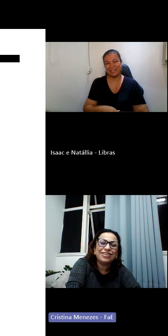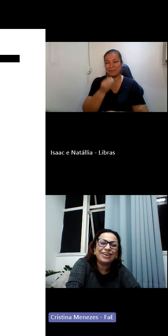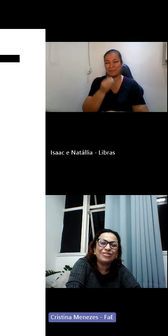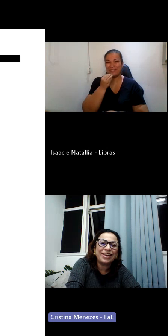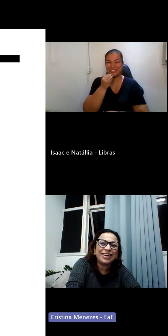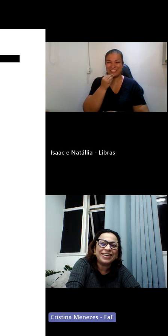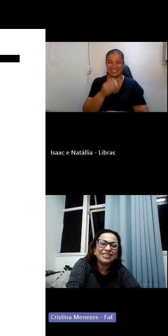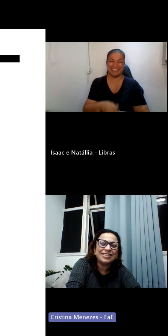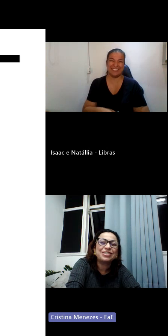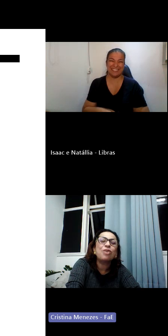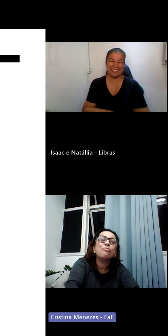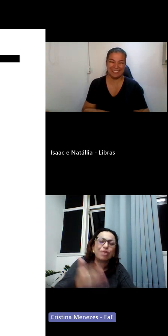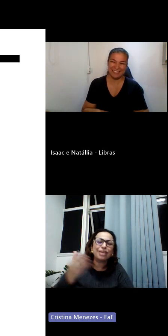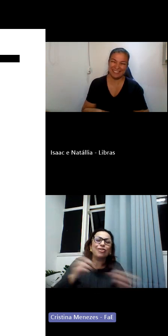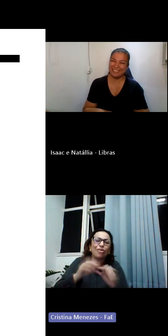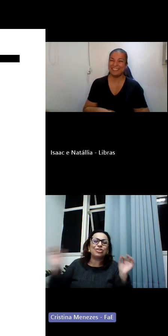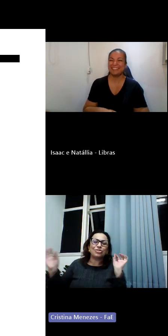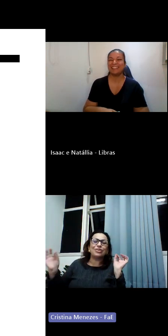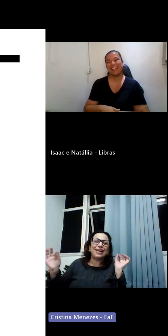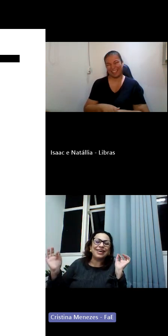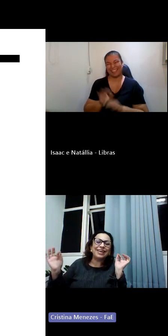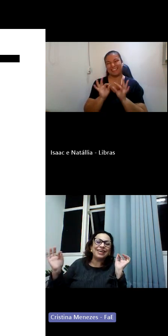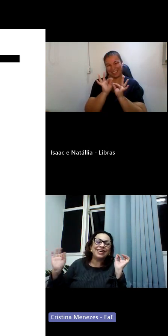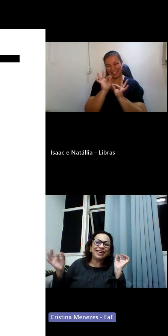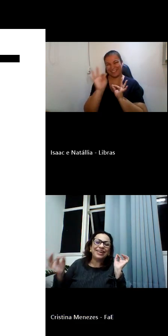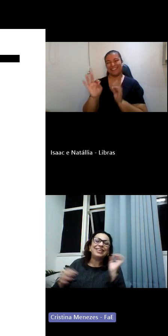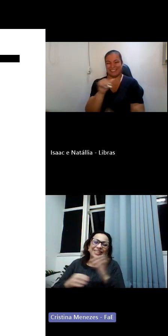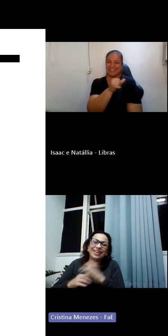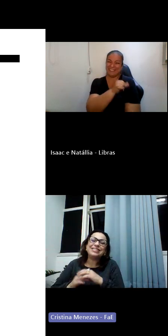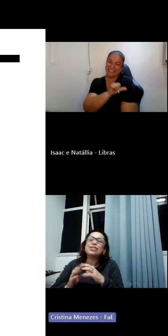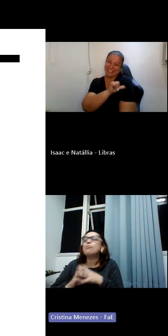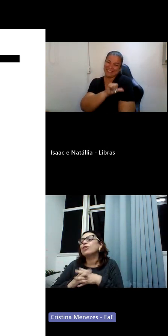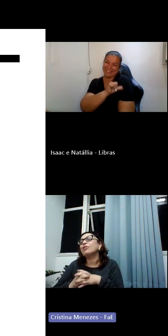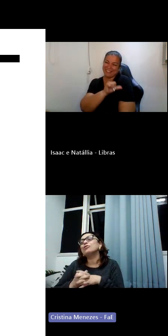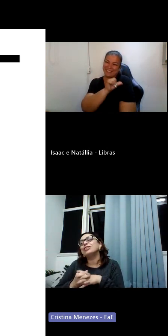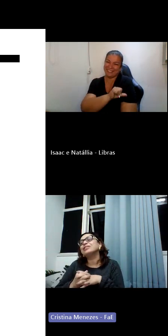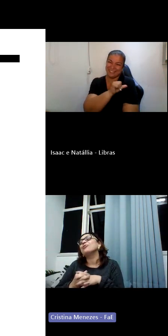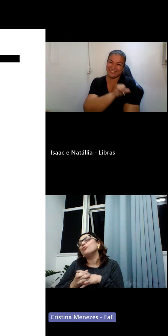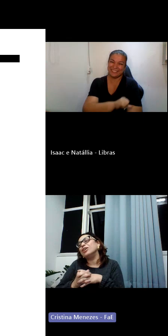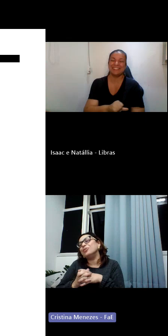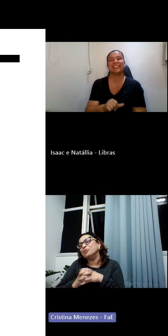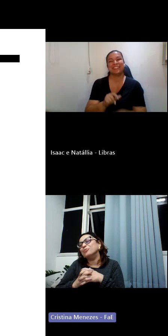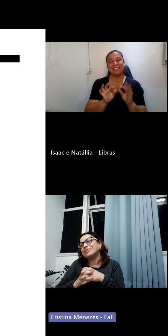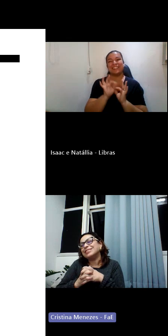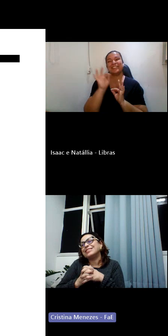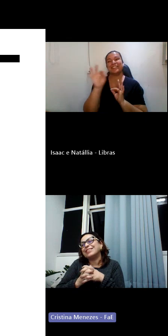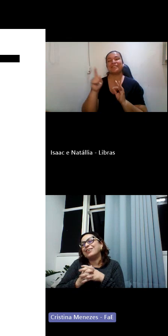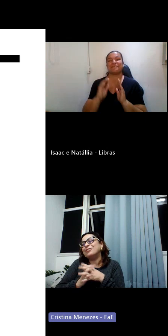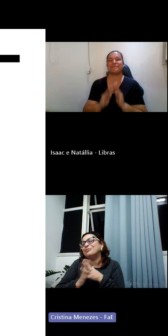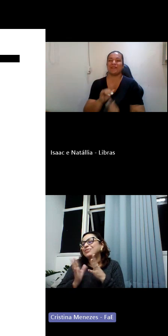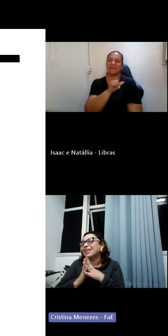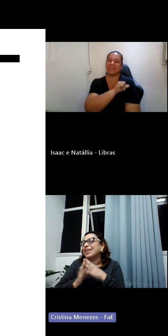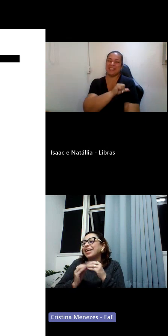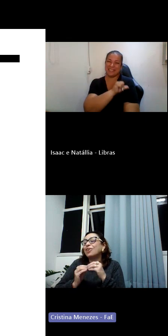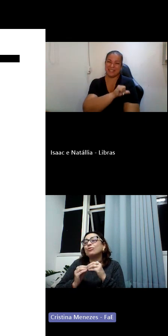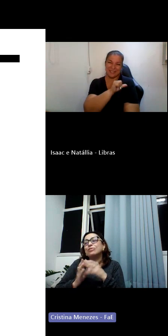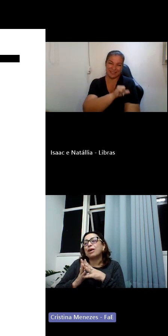Acho que não, né? Vocês estão um pouquinho longe, não é? Eles estão um pouquinho longe, eles estão no Rio.